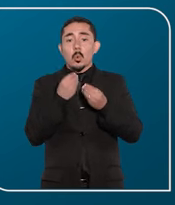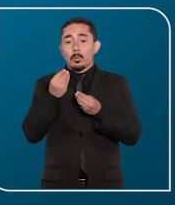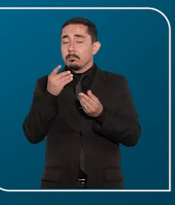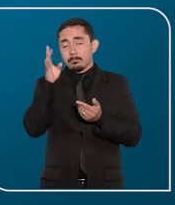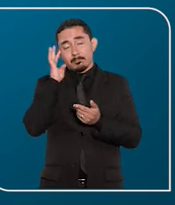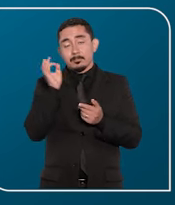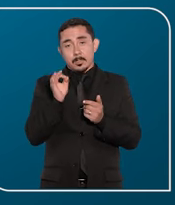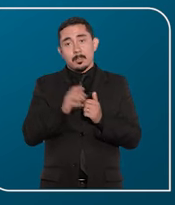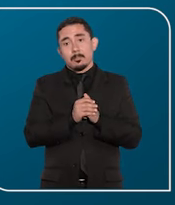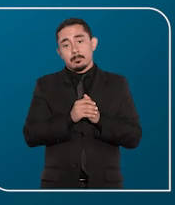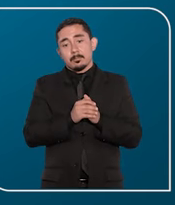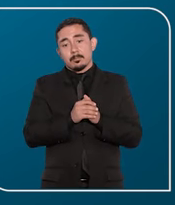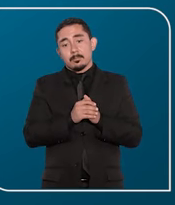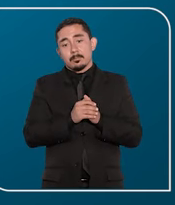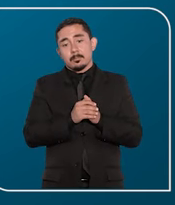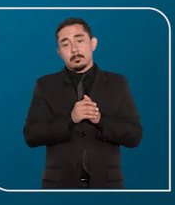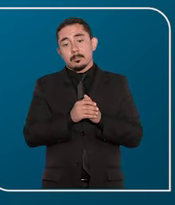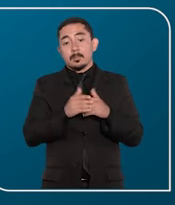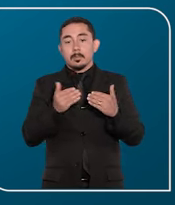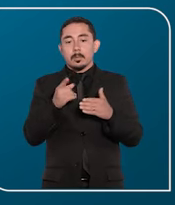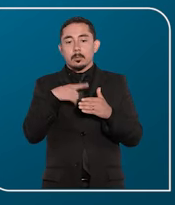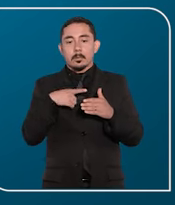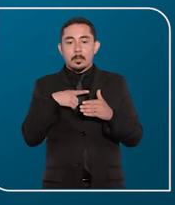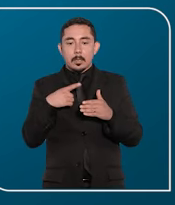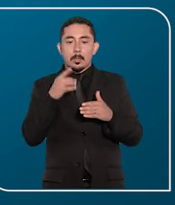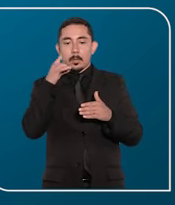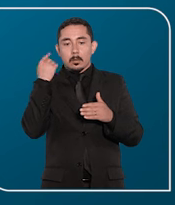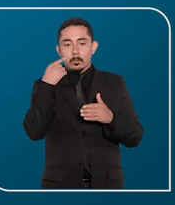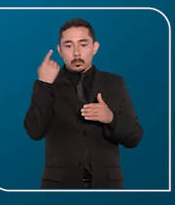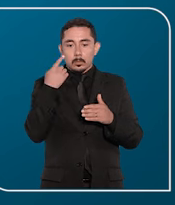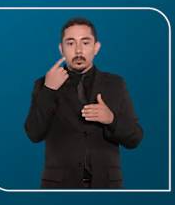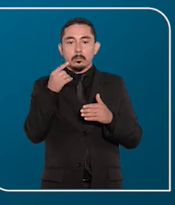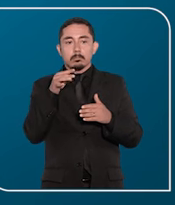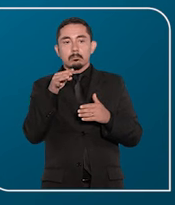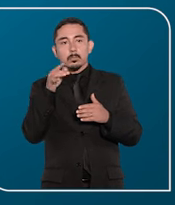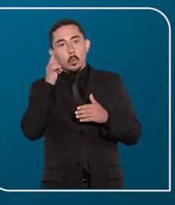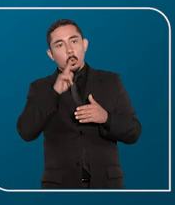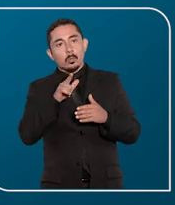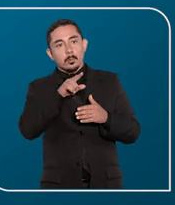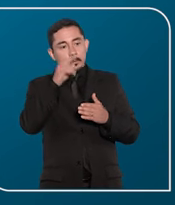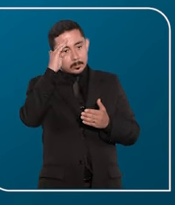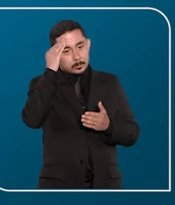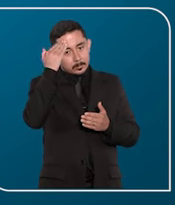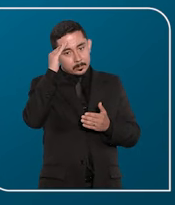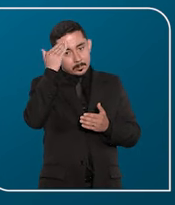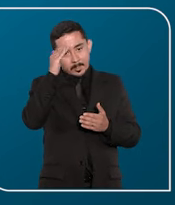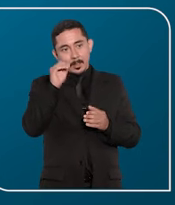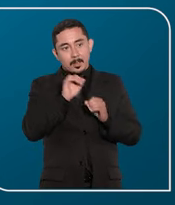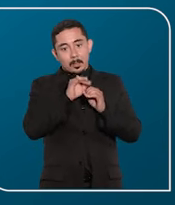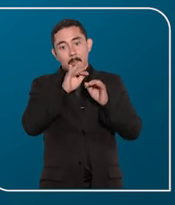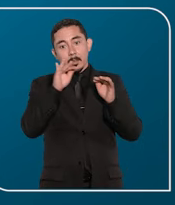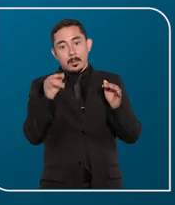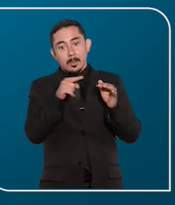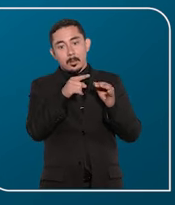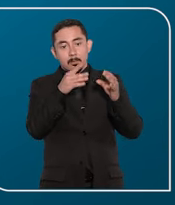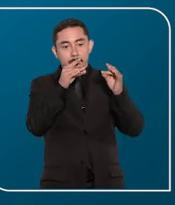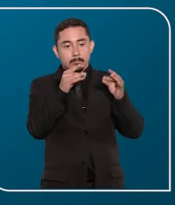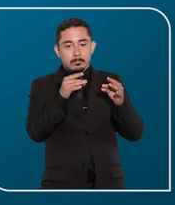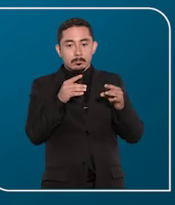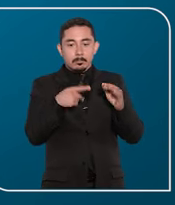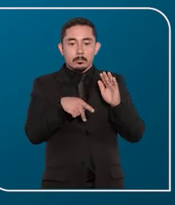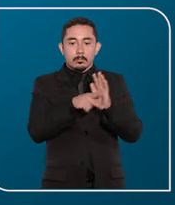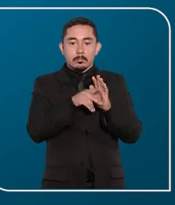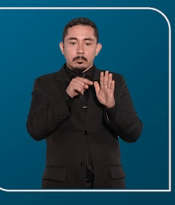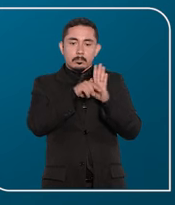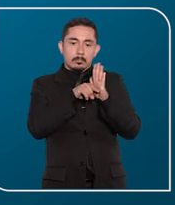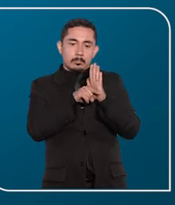da parte. E quando a gente tem um advogado que consegue entender, talvez, com uma melhor precisão, essa ideia de figurar para